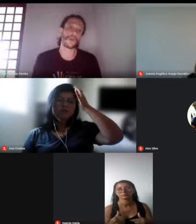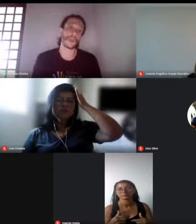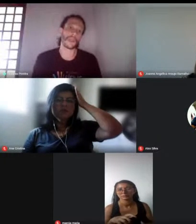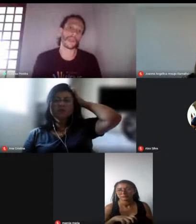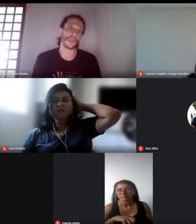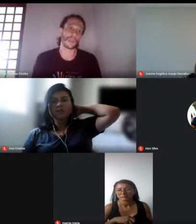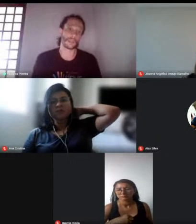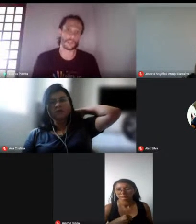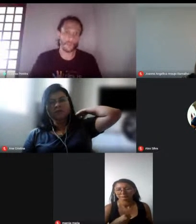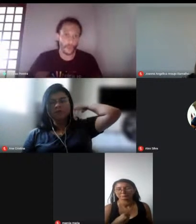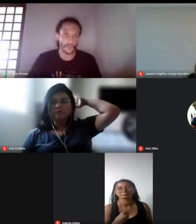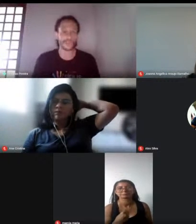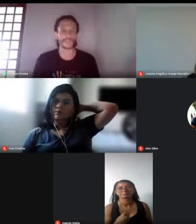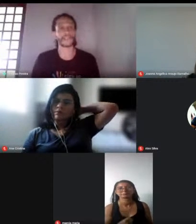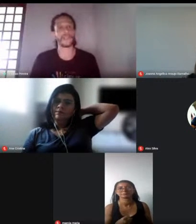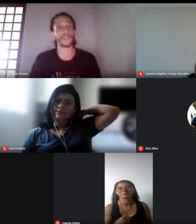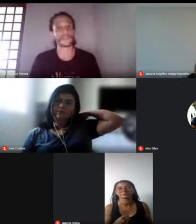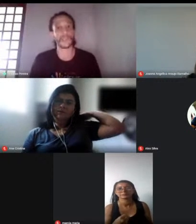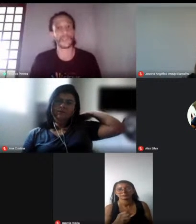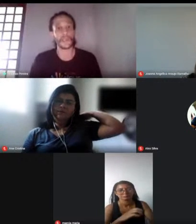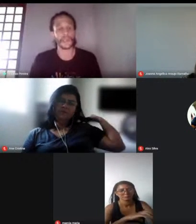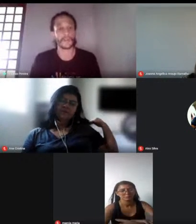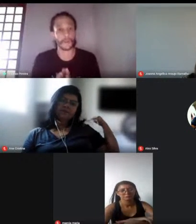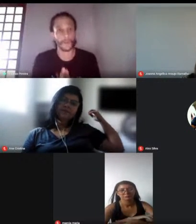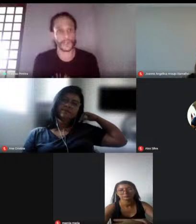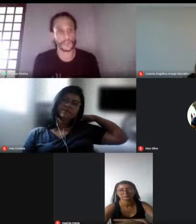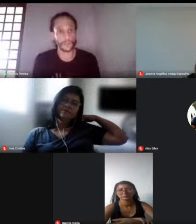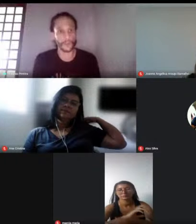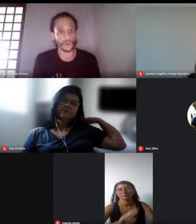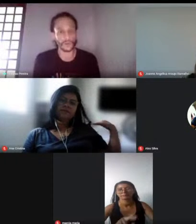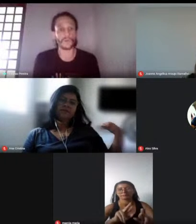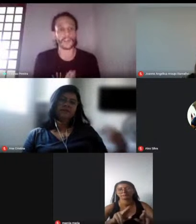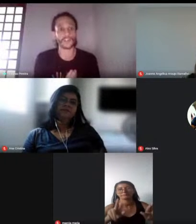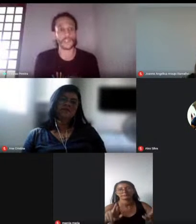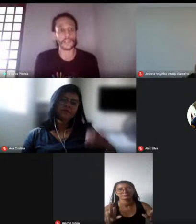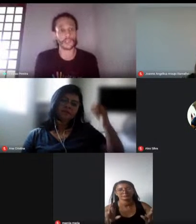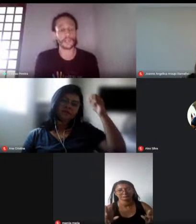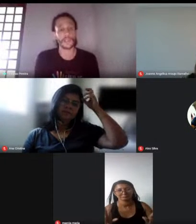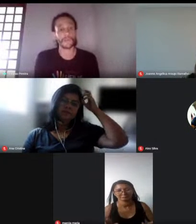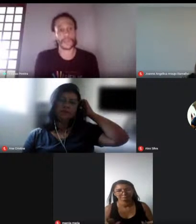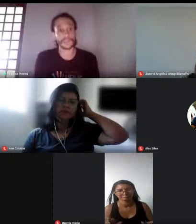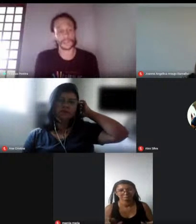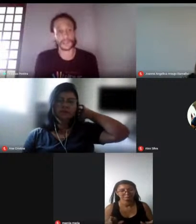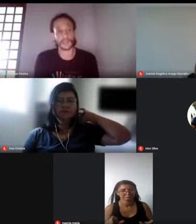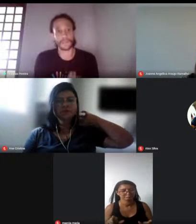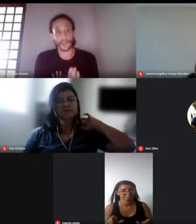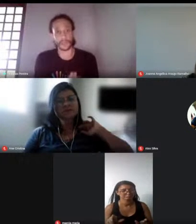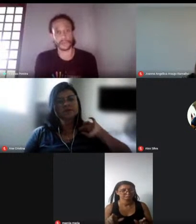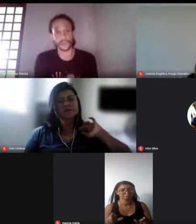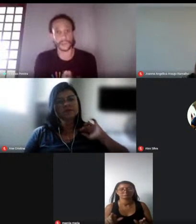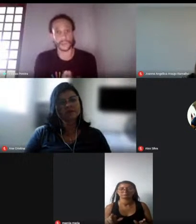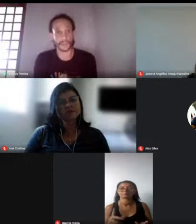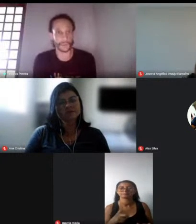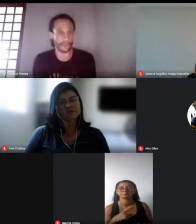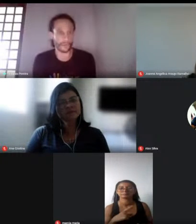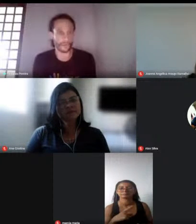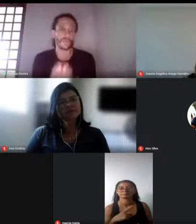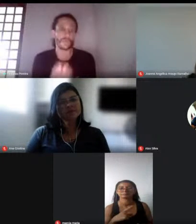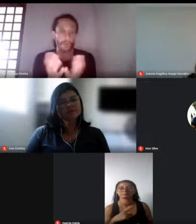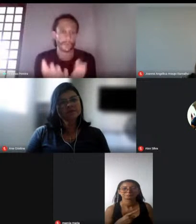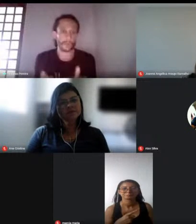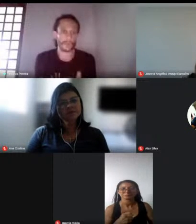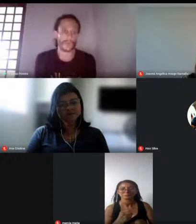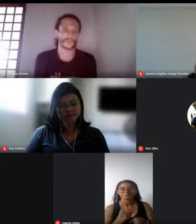de múltiplas parcerias, né? O Brasil possui uma agenda brasileira pela redução da sífilis no Brasil, um compromisso,